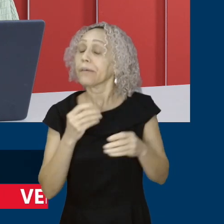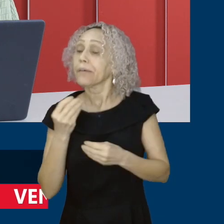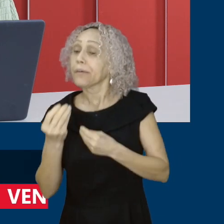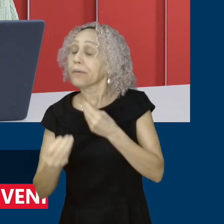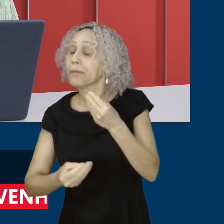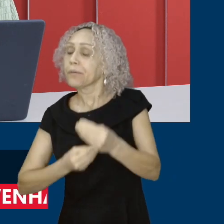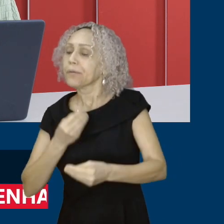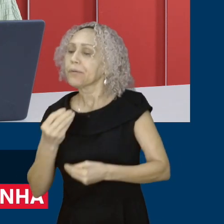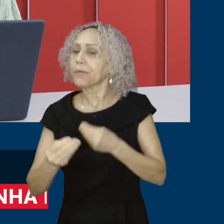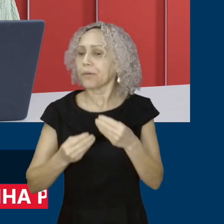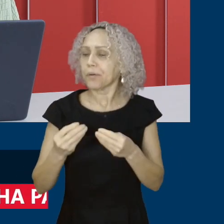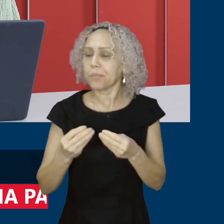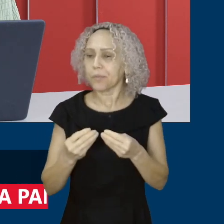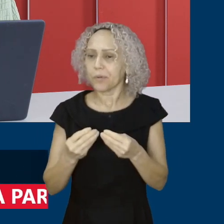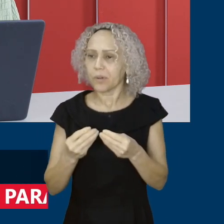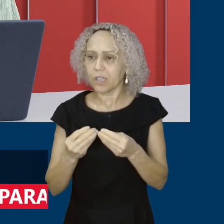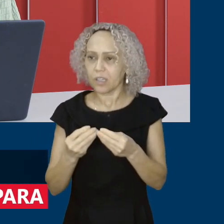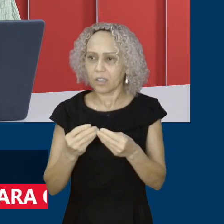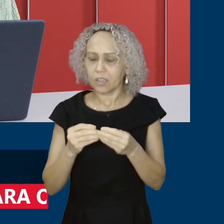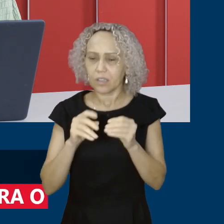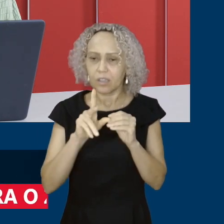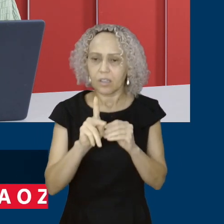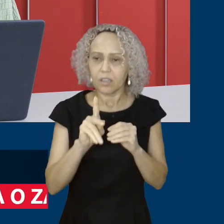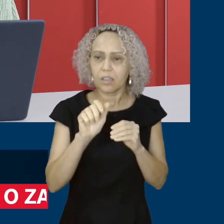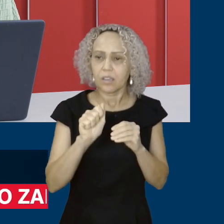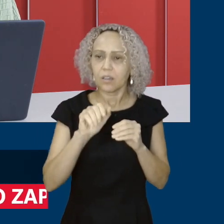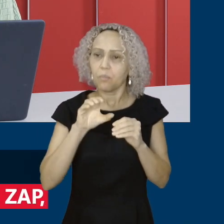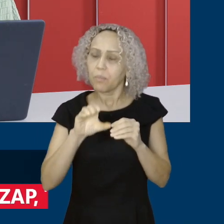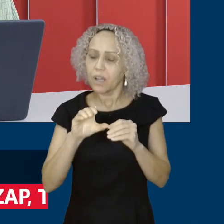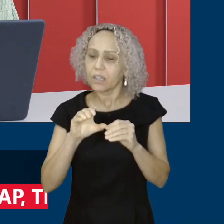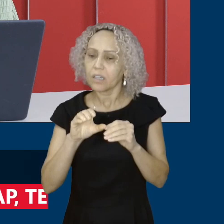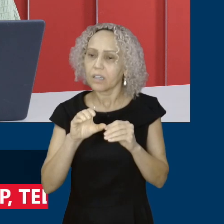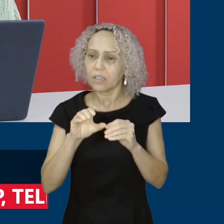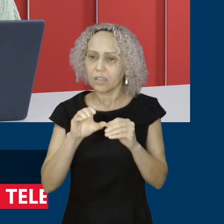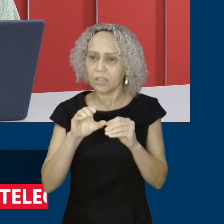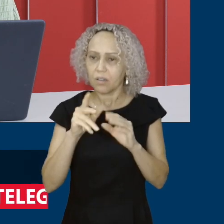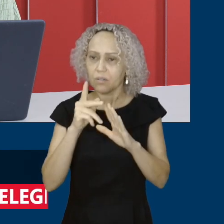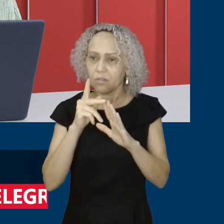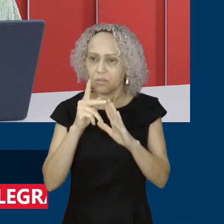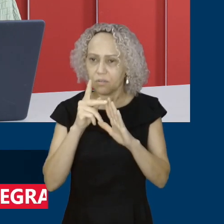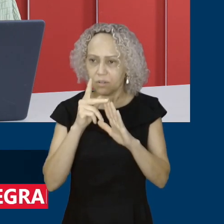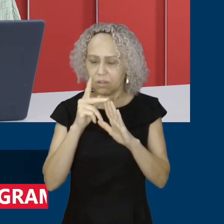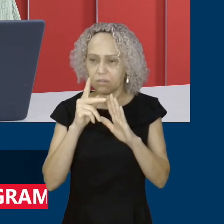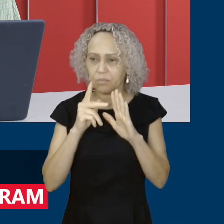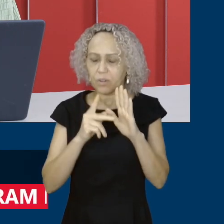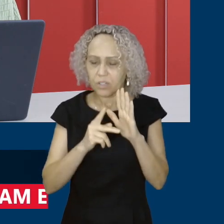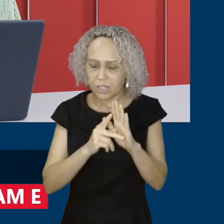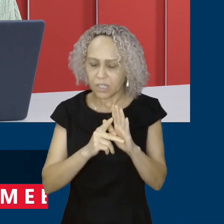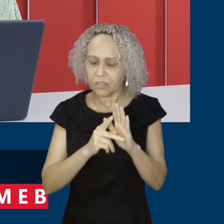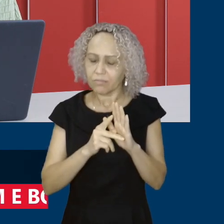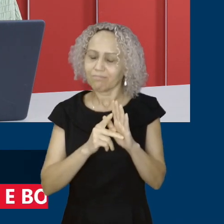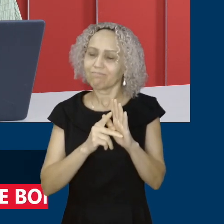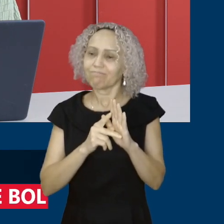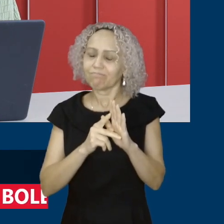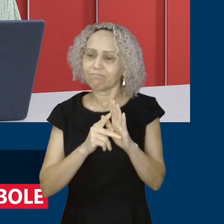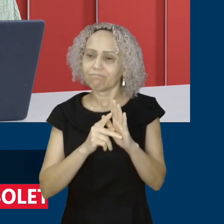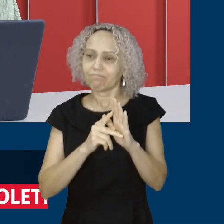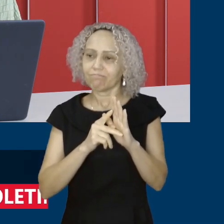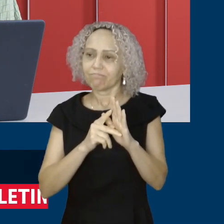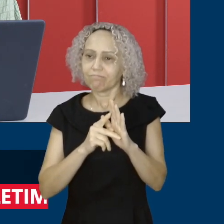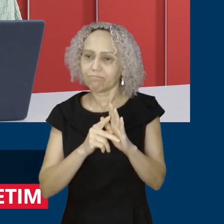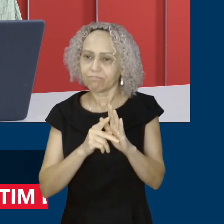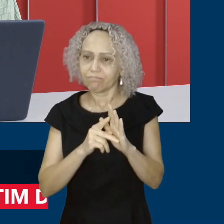nisso? Posicionar o Brasil como um país que pensa o desenvolvimento com uma preocupação ambiental